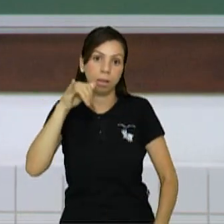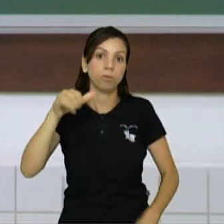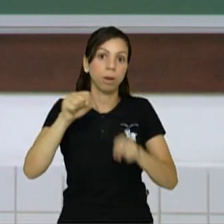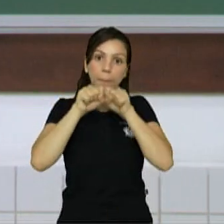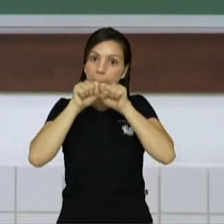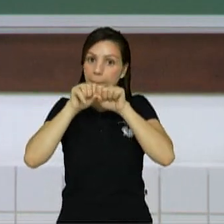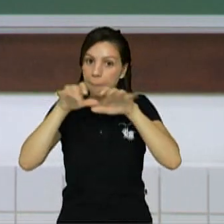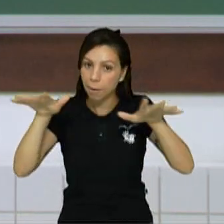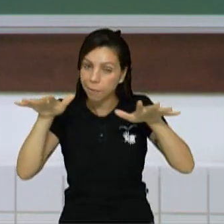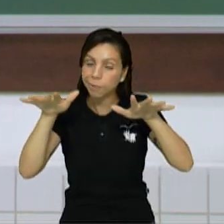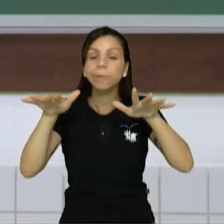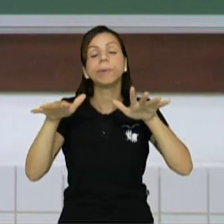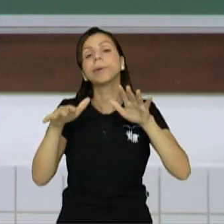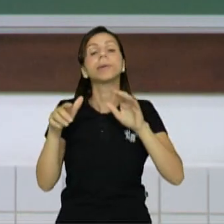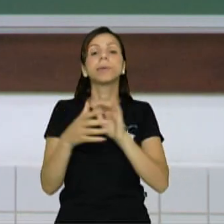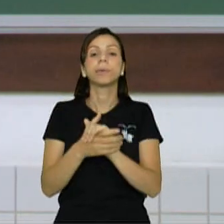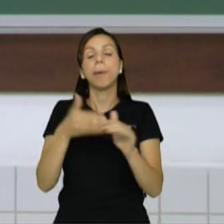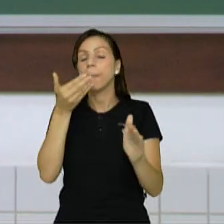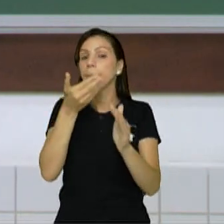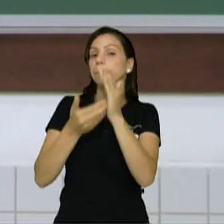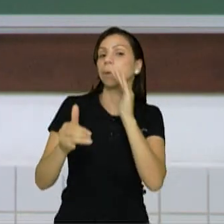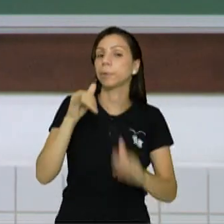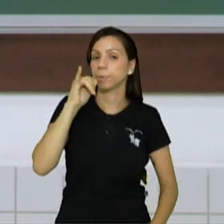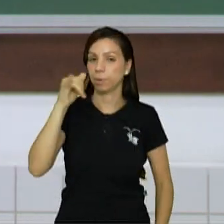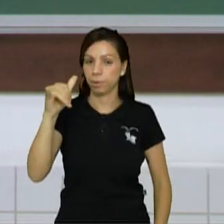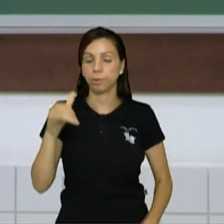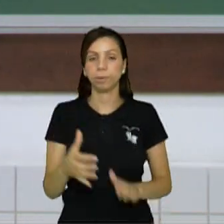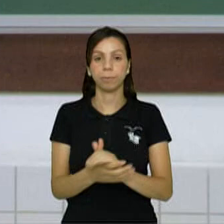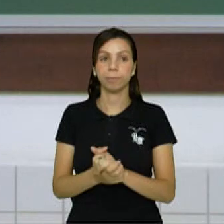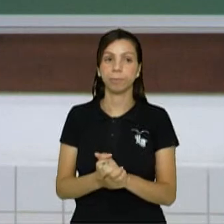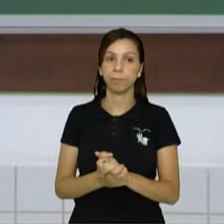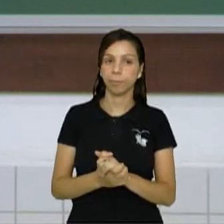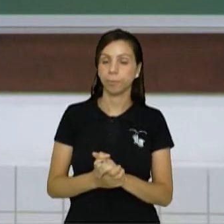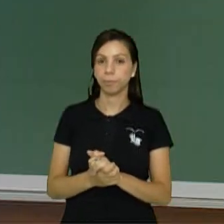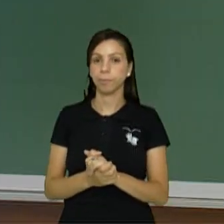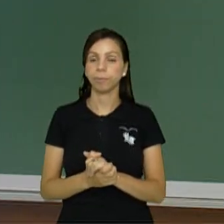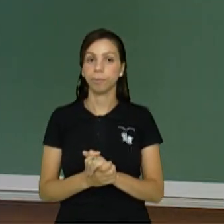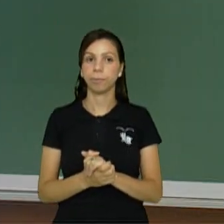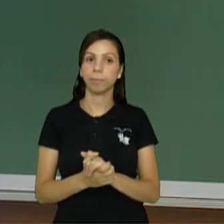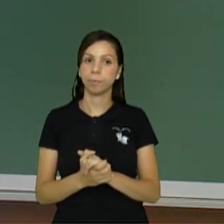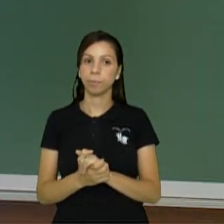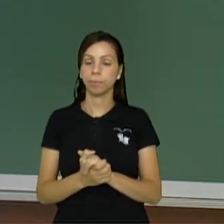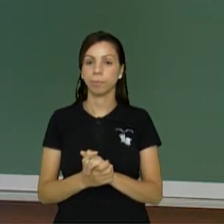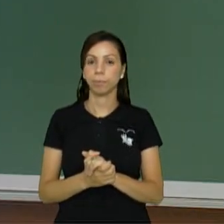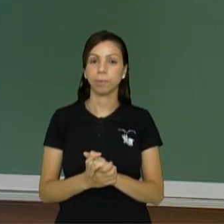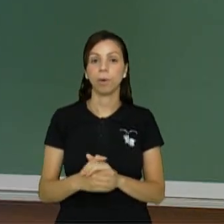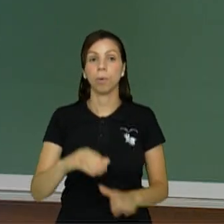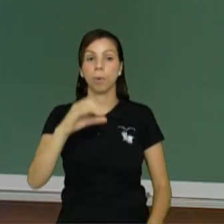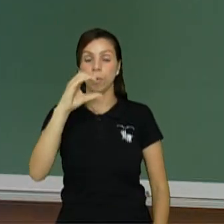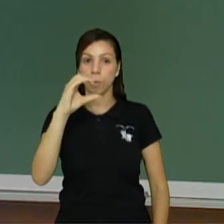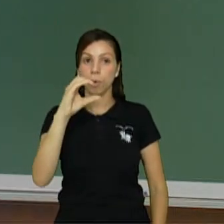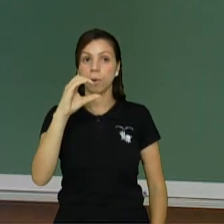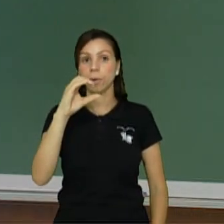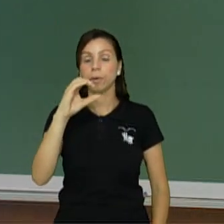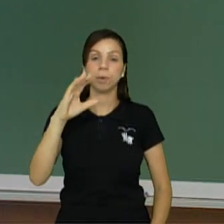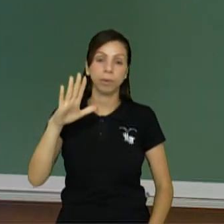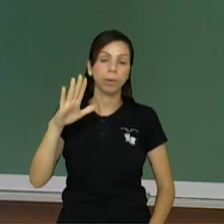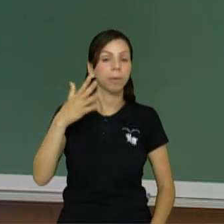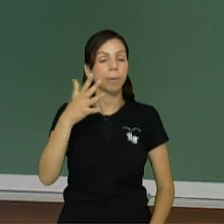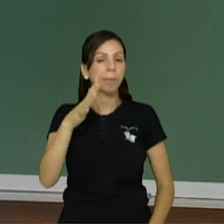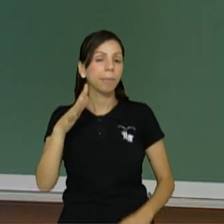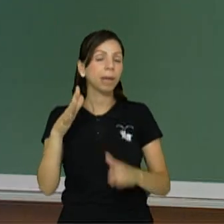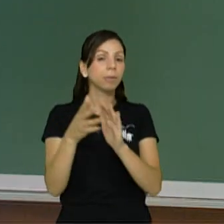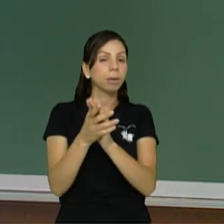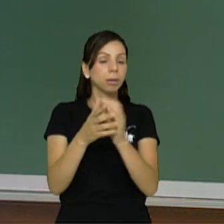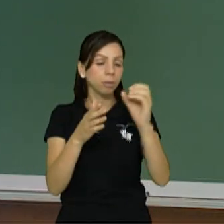cinética, há uma certa perda de energia cinética. O coeficiente de restituição, meu querido aluno, ele está entre 0